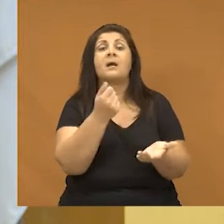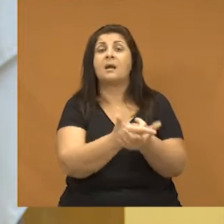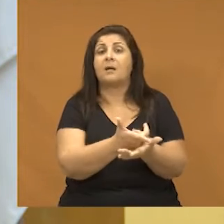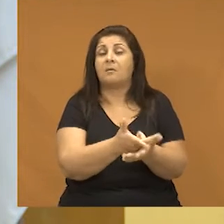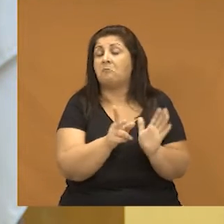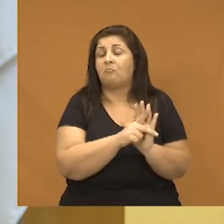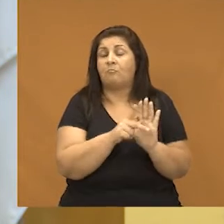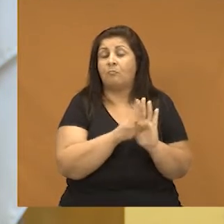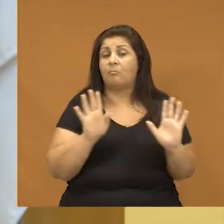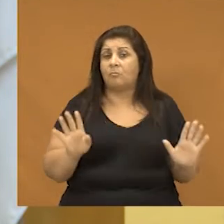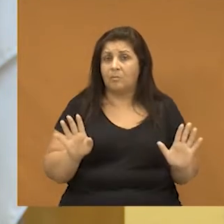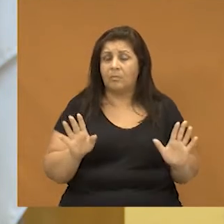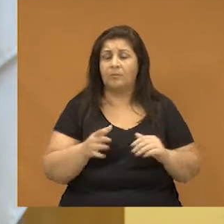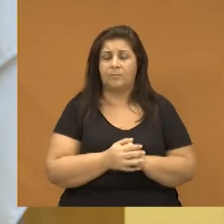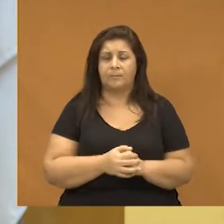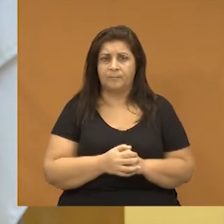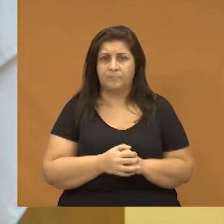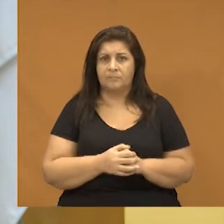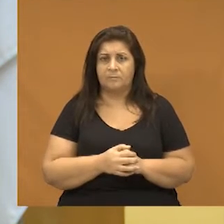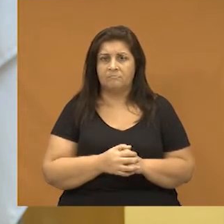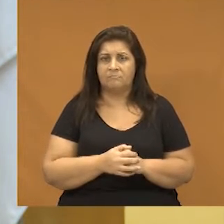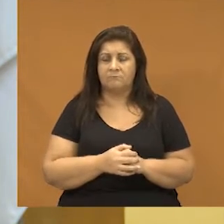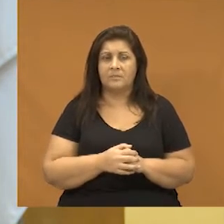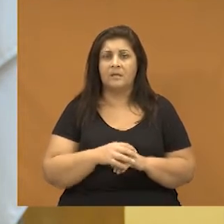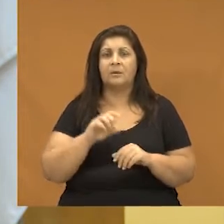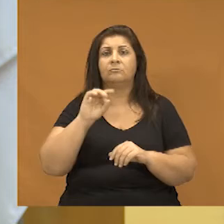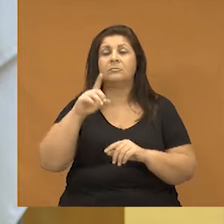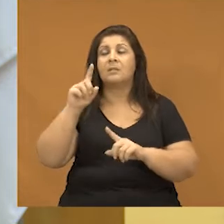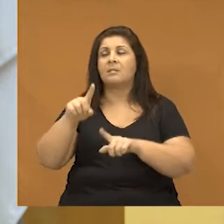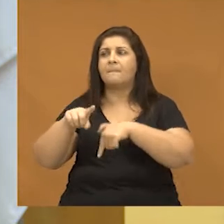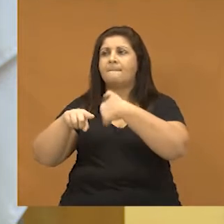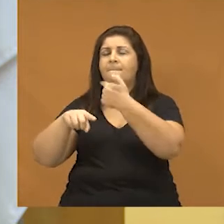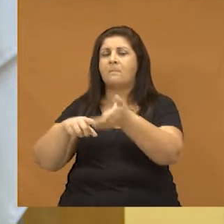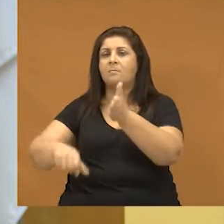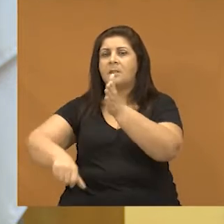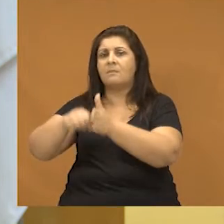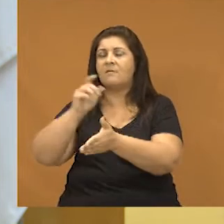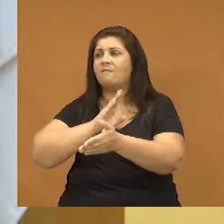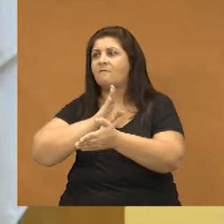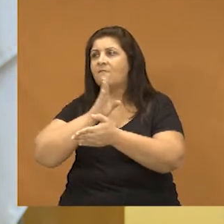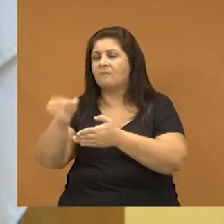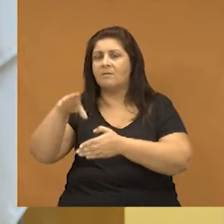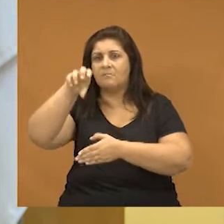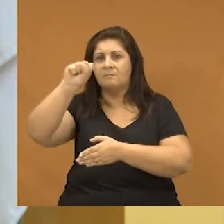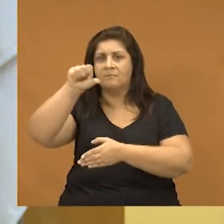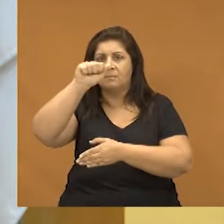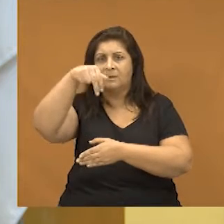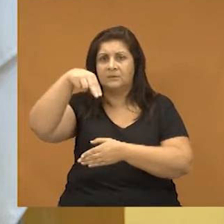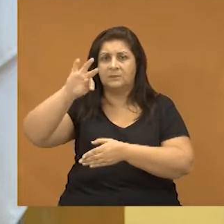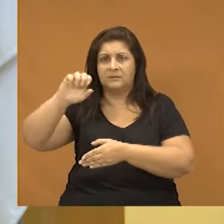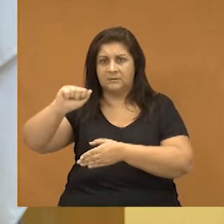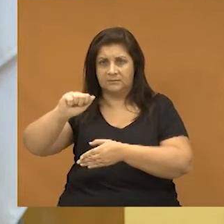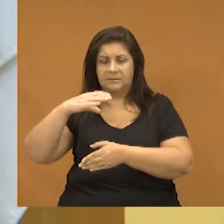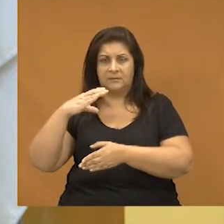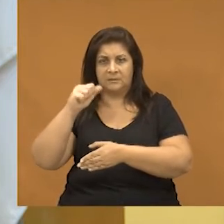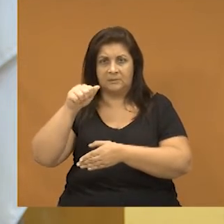uma assistência particular. Somente após receber o primeiro atendimento é que ele pode ser